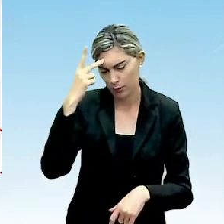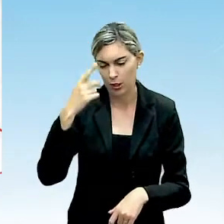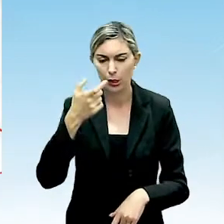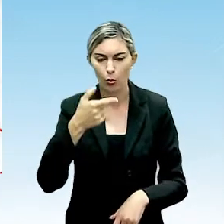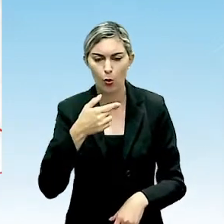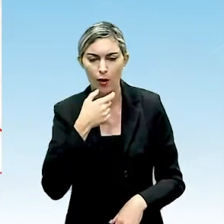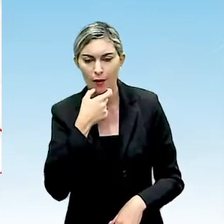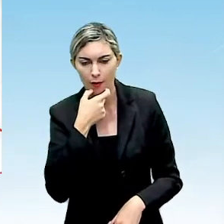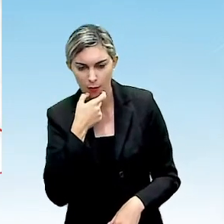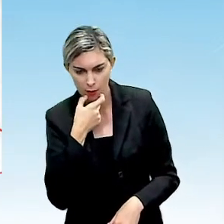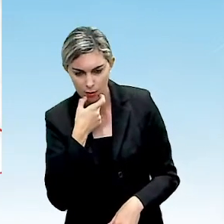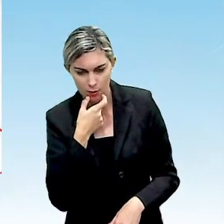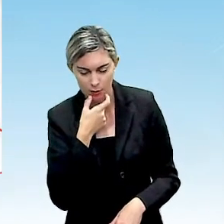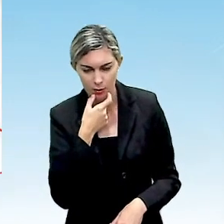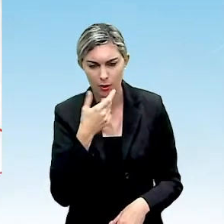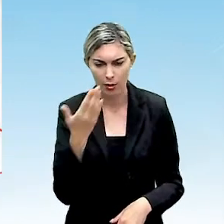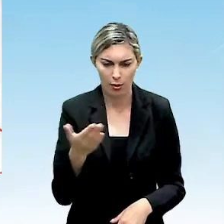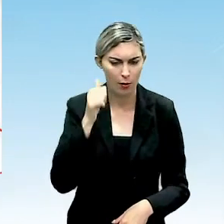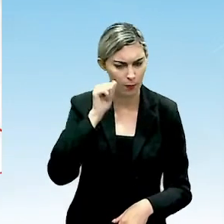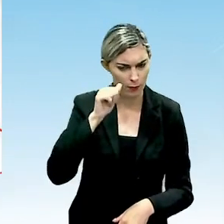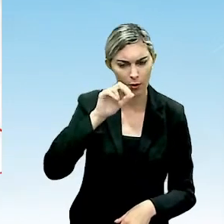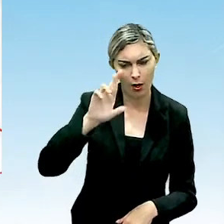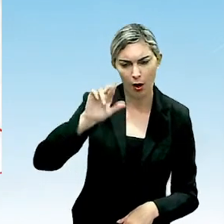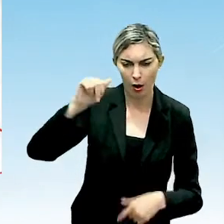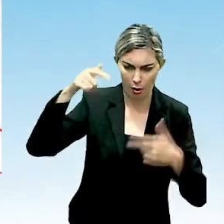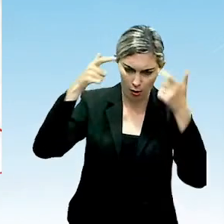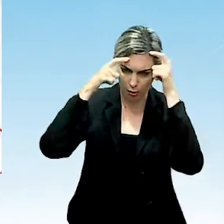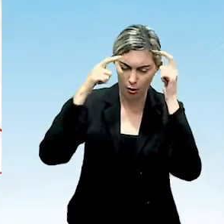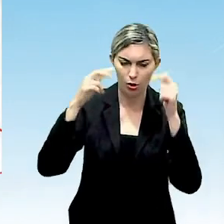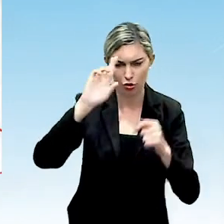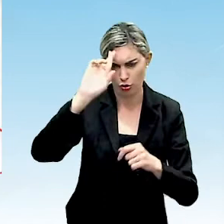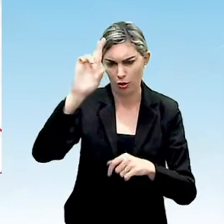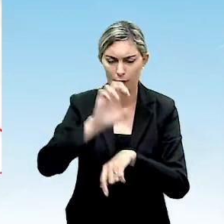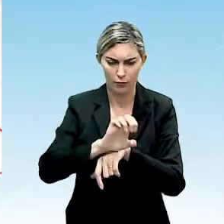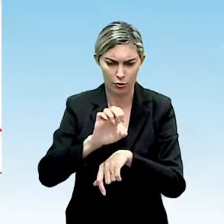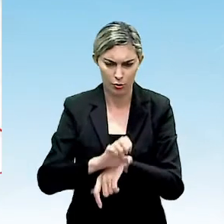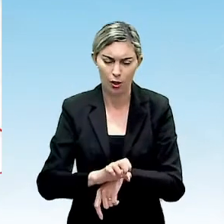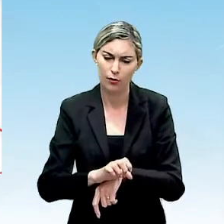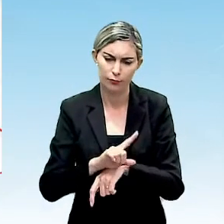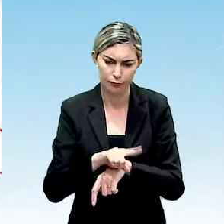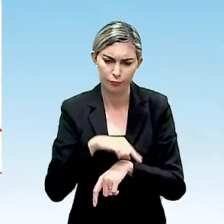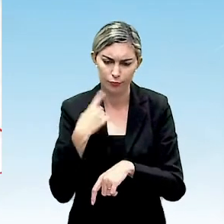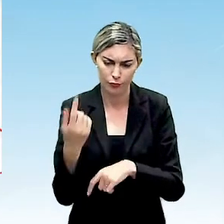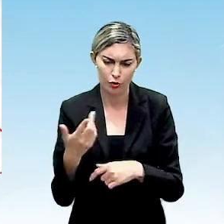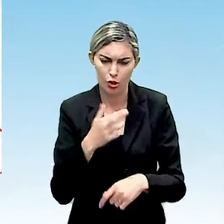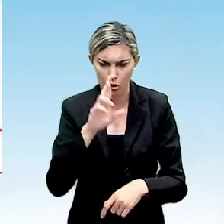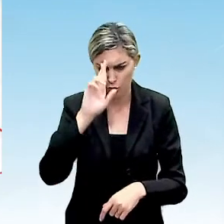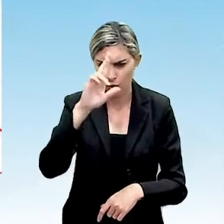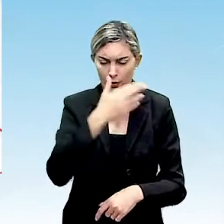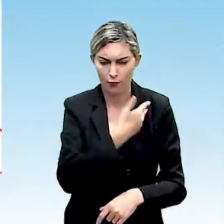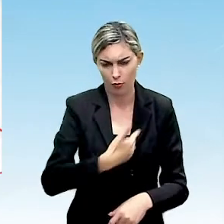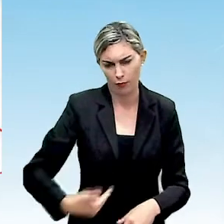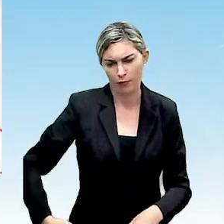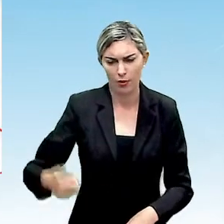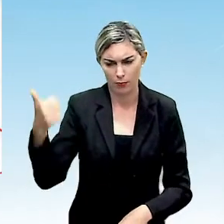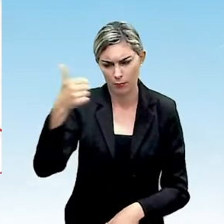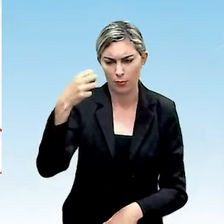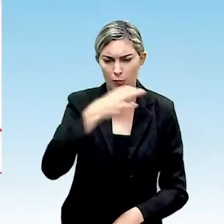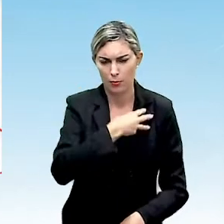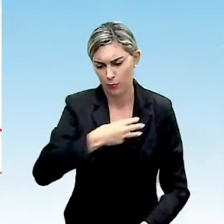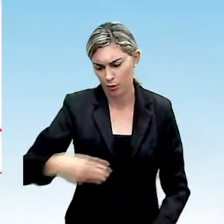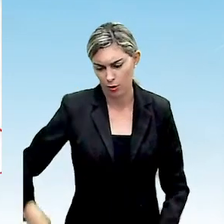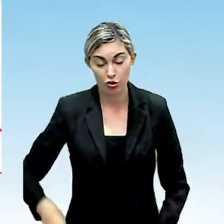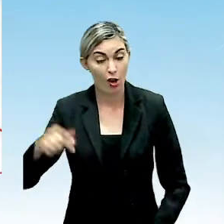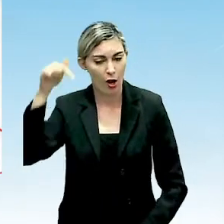Inglaterra, né, nossa saudosa agora rainha, era chefe de Estado, né, e o chefe de governo, primeiro-ministro, certo? Então, aqui